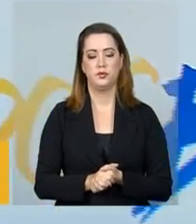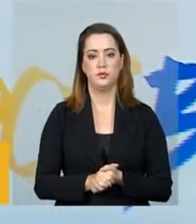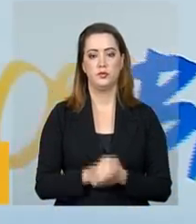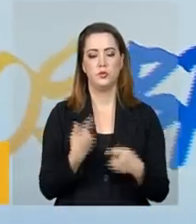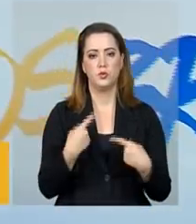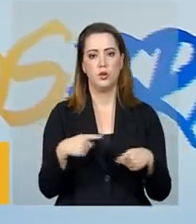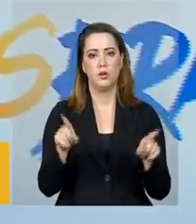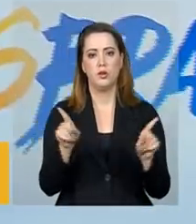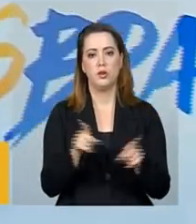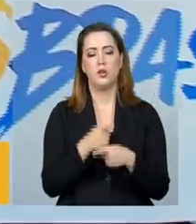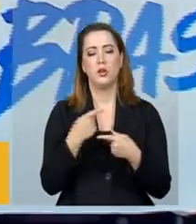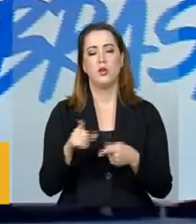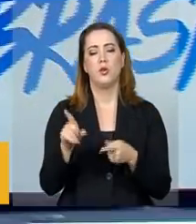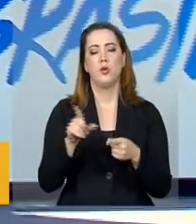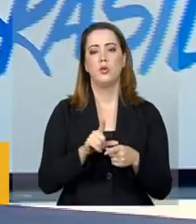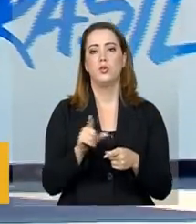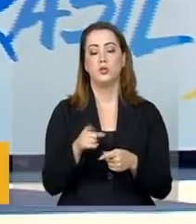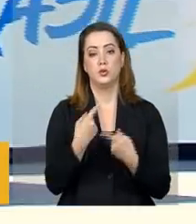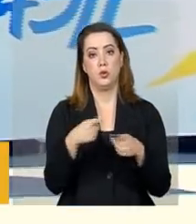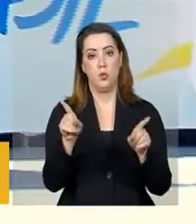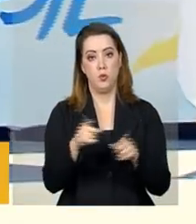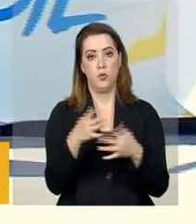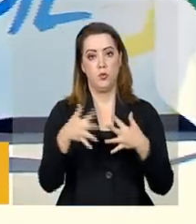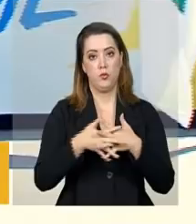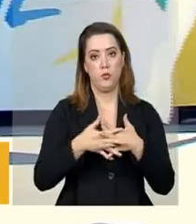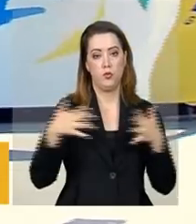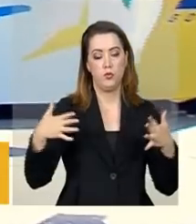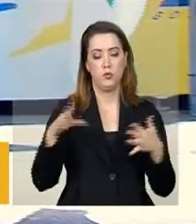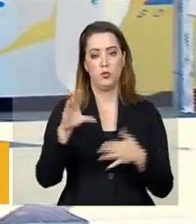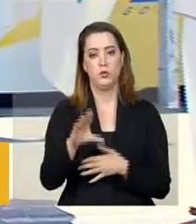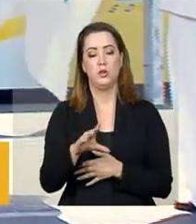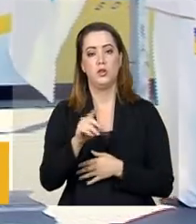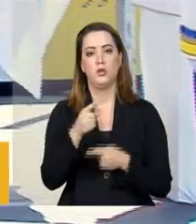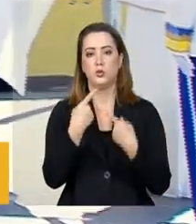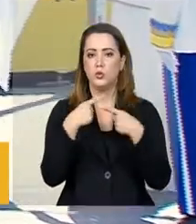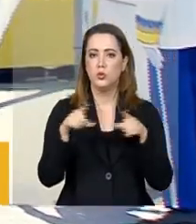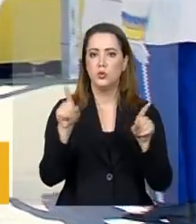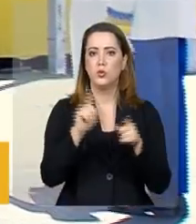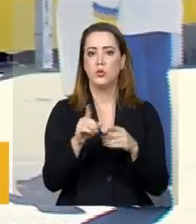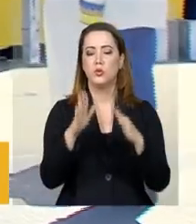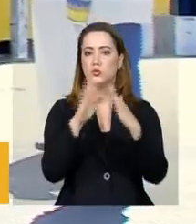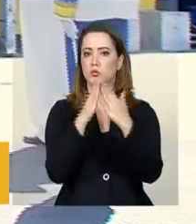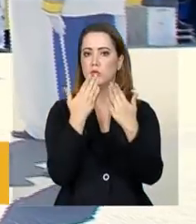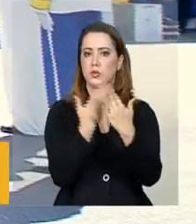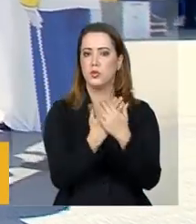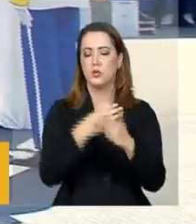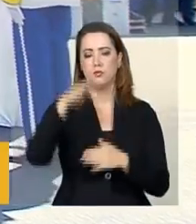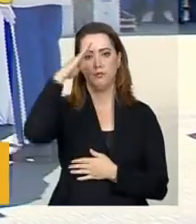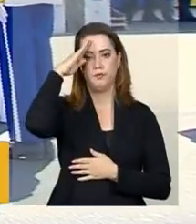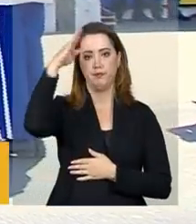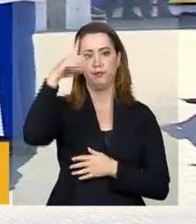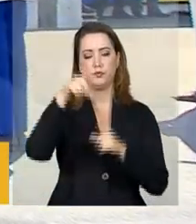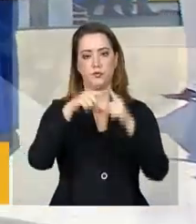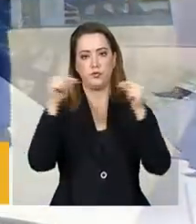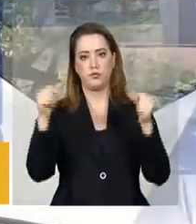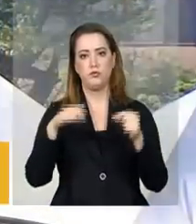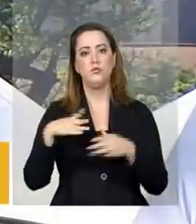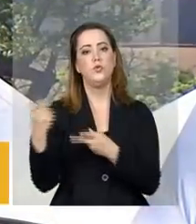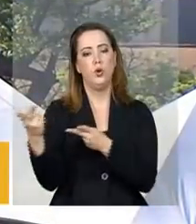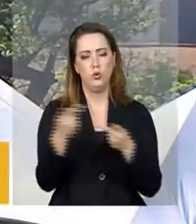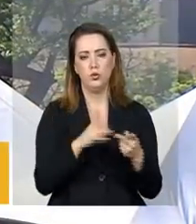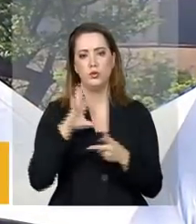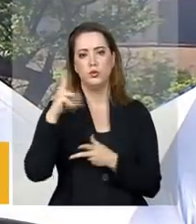o hino da independência, interpretado pelo coral dos alunos do Colégio Militar de Brasília. Convidamos todos